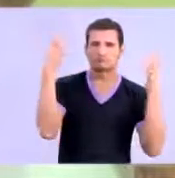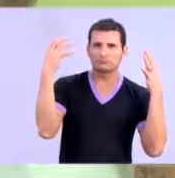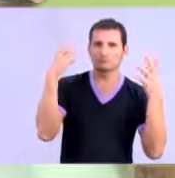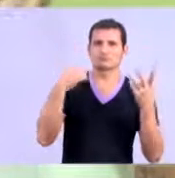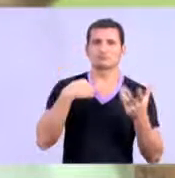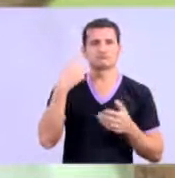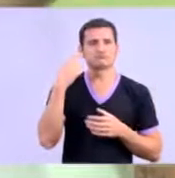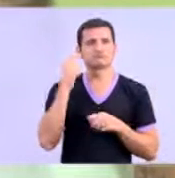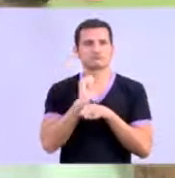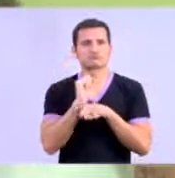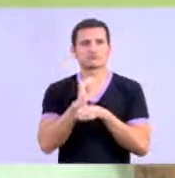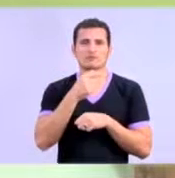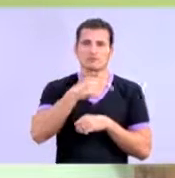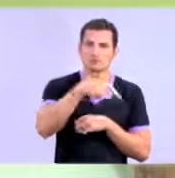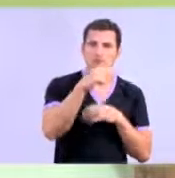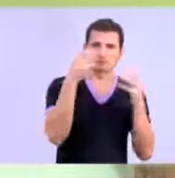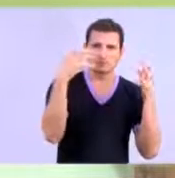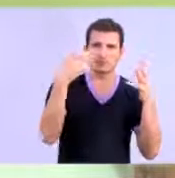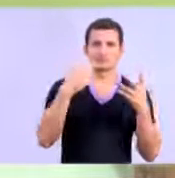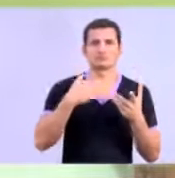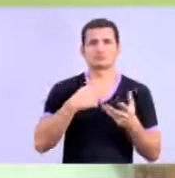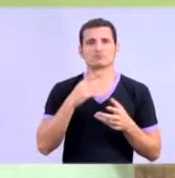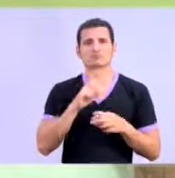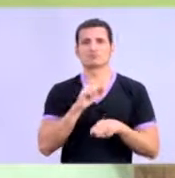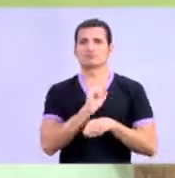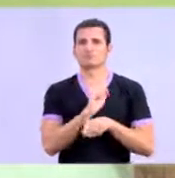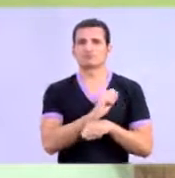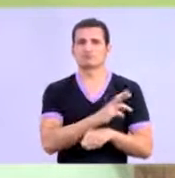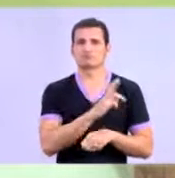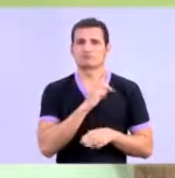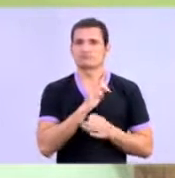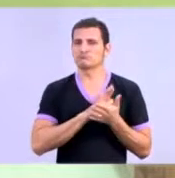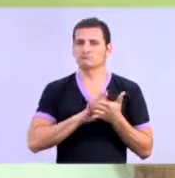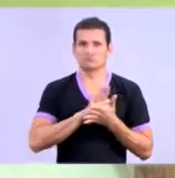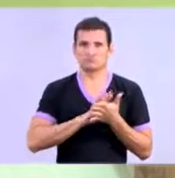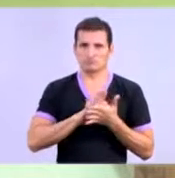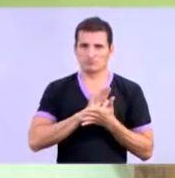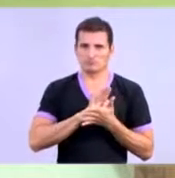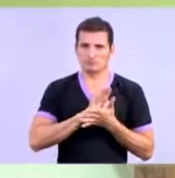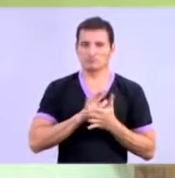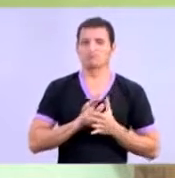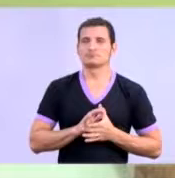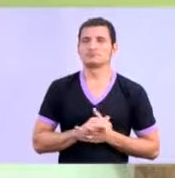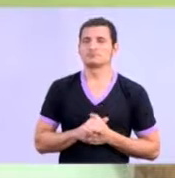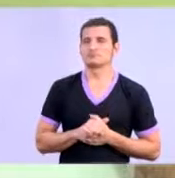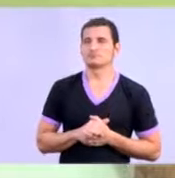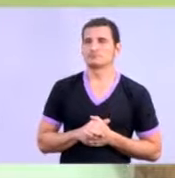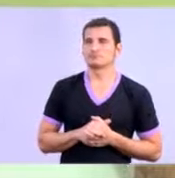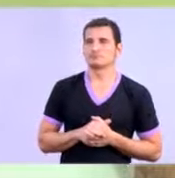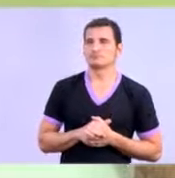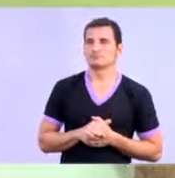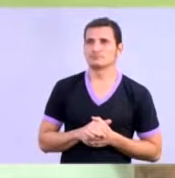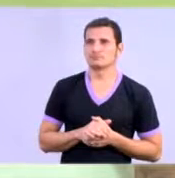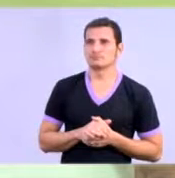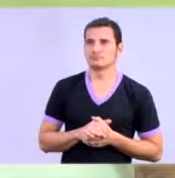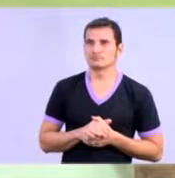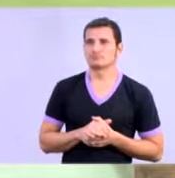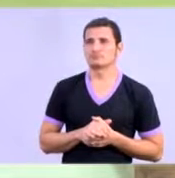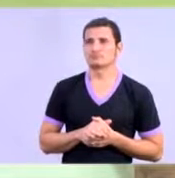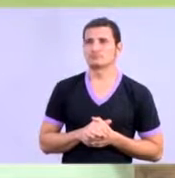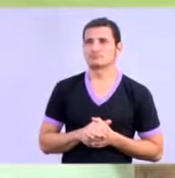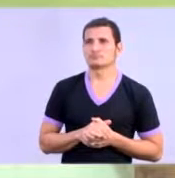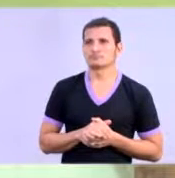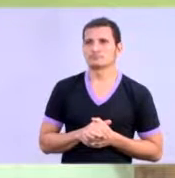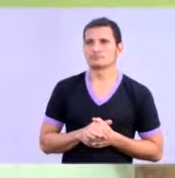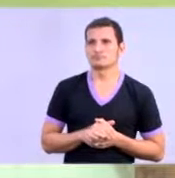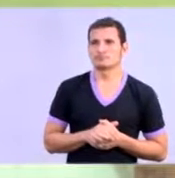execute esse método, tome o banho. Eu não vou esperar nenhum retorno referente a isso, tá? Isso daí a gente pode estender para a